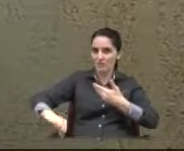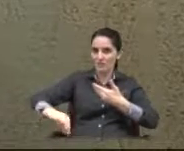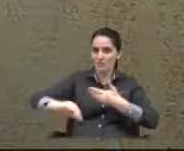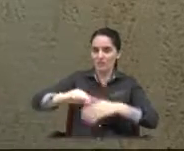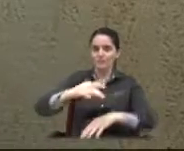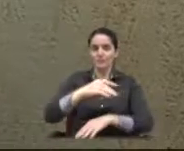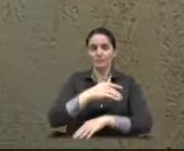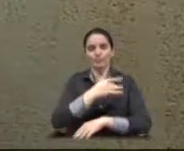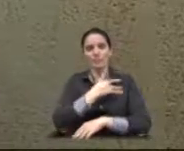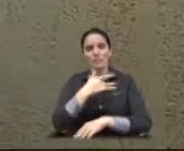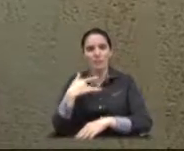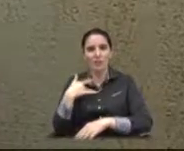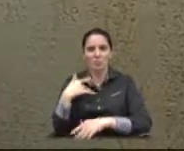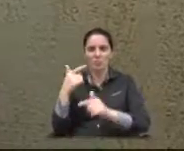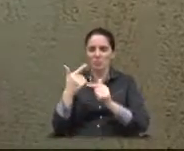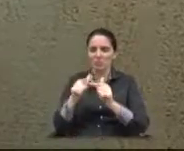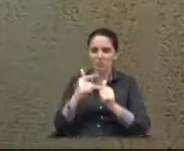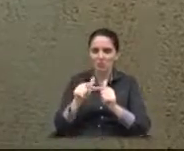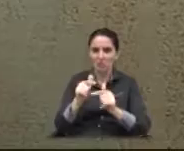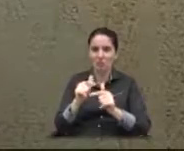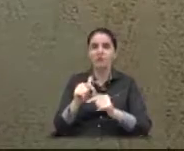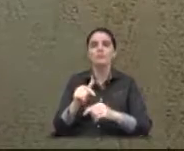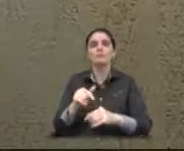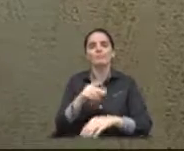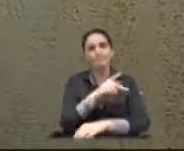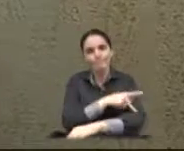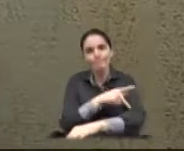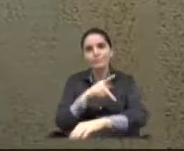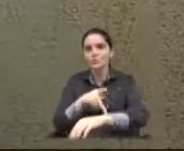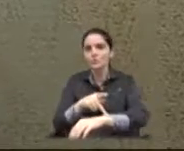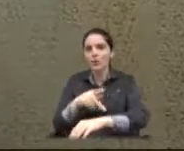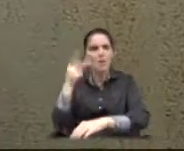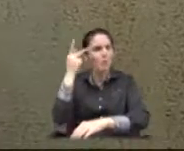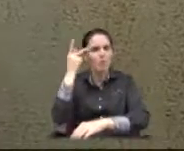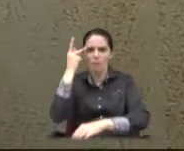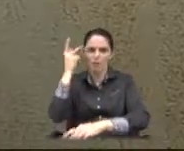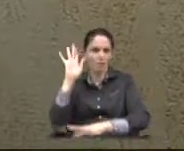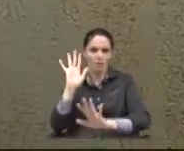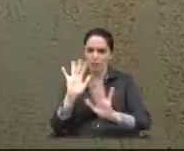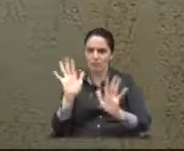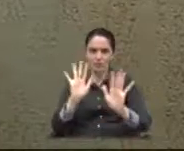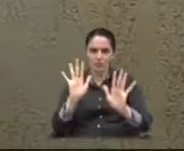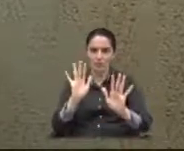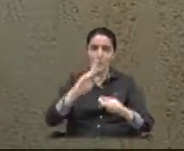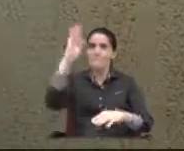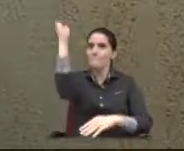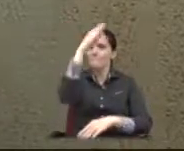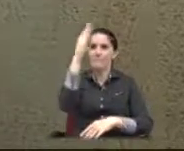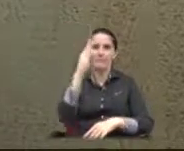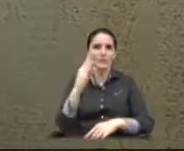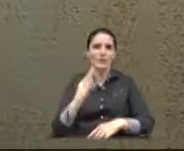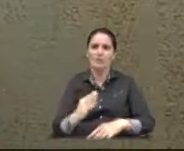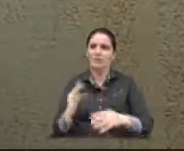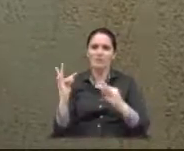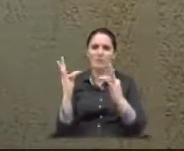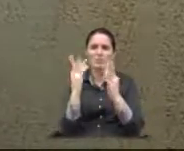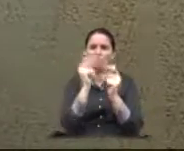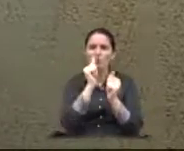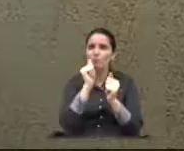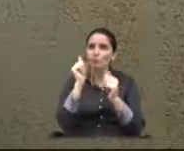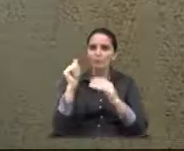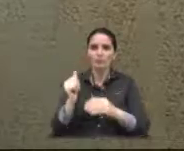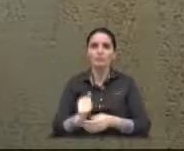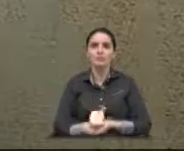foi constatado, já foi feito estudo, não é só no estado de São Paulo, é no Brasil inteiro. O maior profissional que tira o